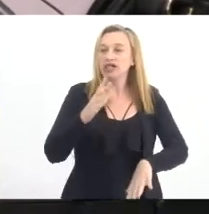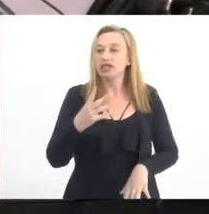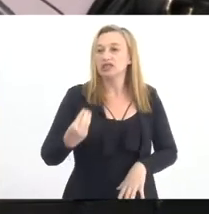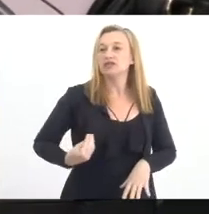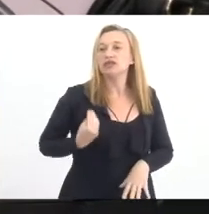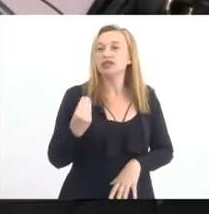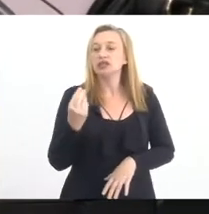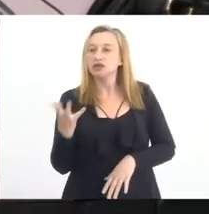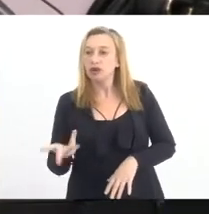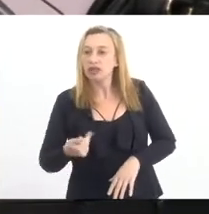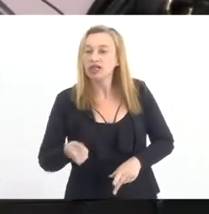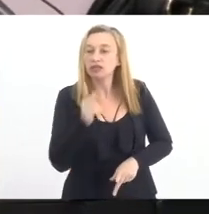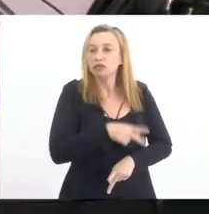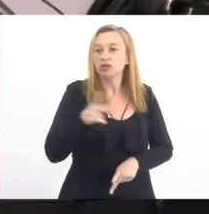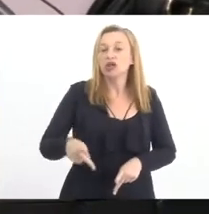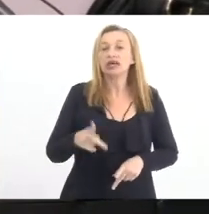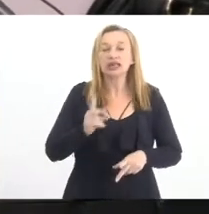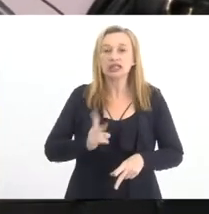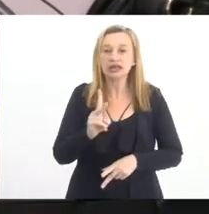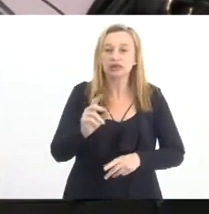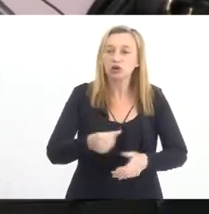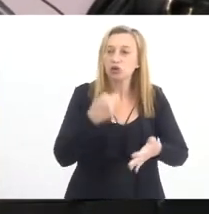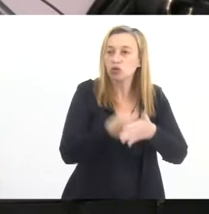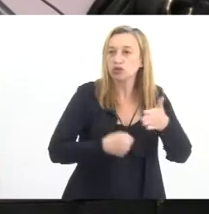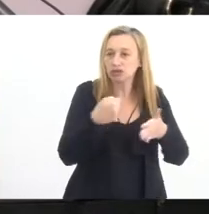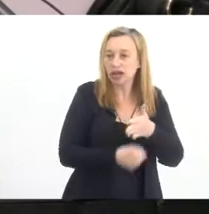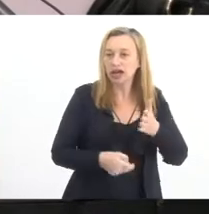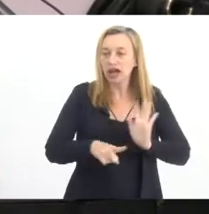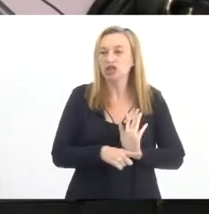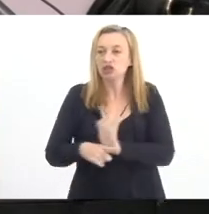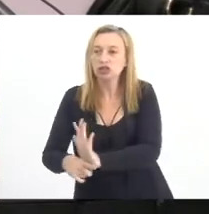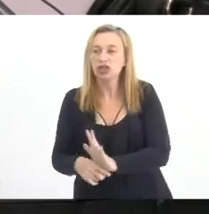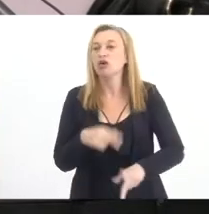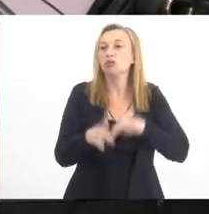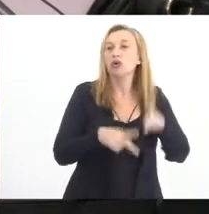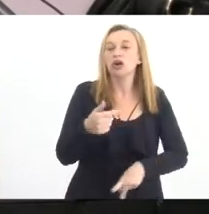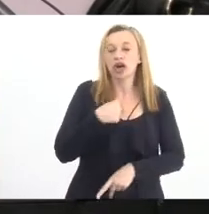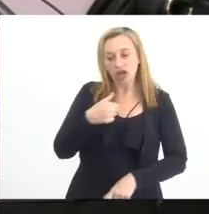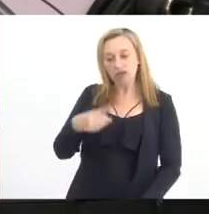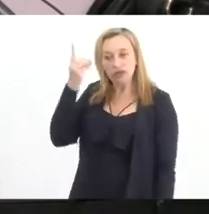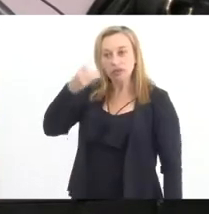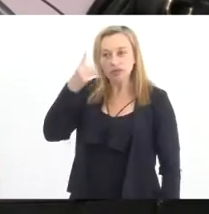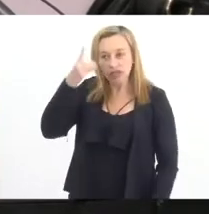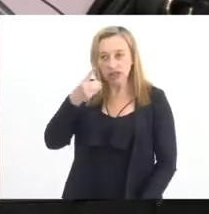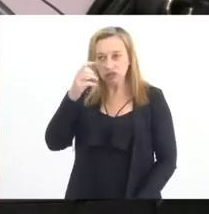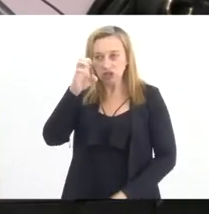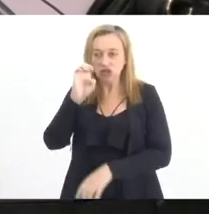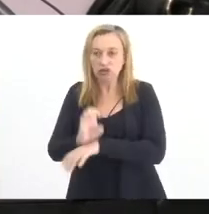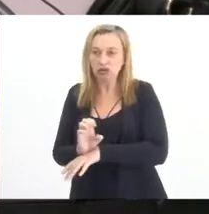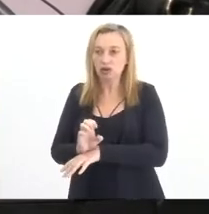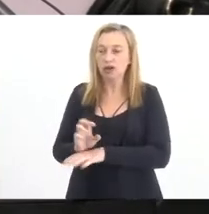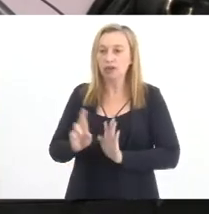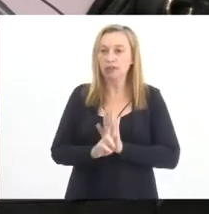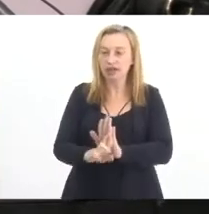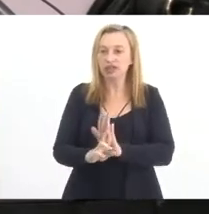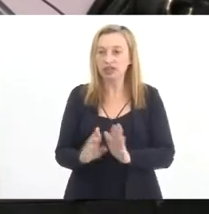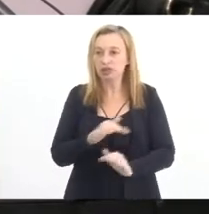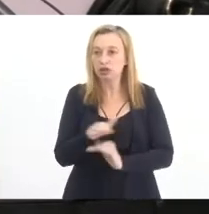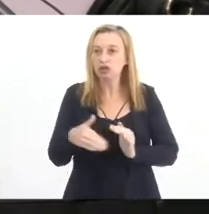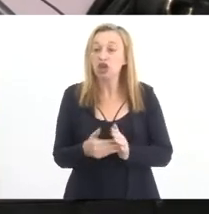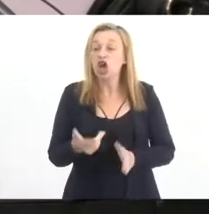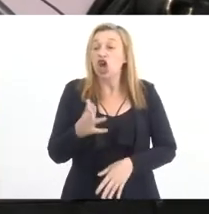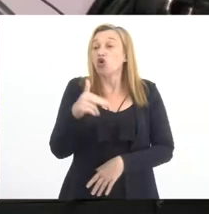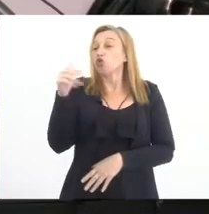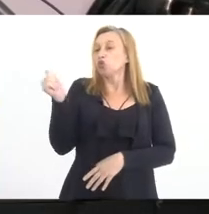professores. Vou sempre lutar em defesa da população, na qual eu, como deputado estadual aqui no meu terceiro mandato, represento. Eu nunca vou